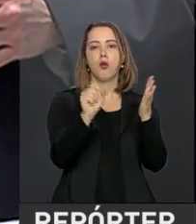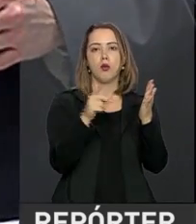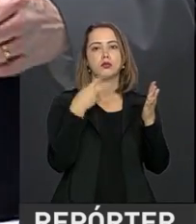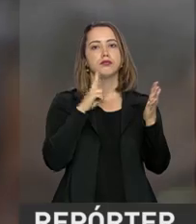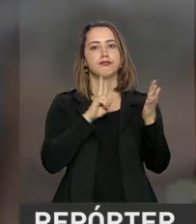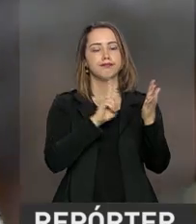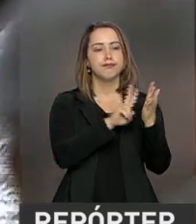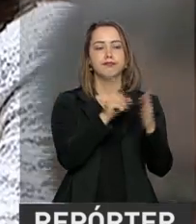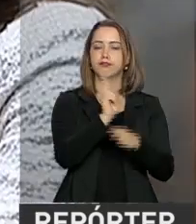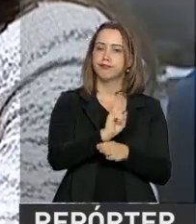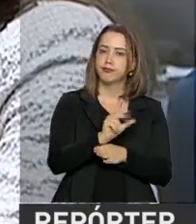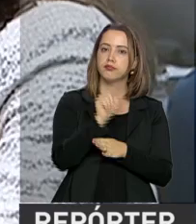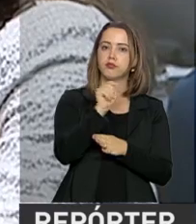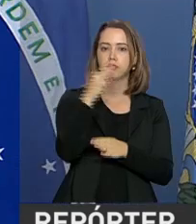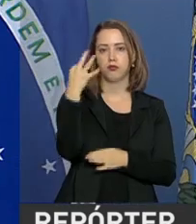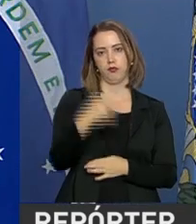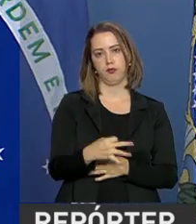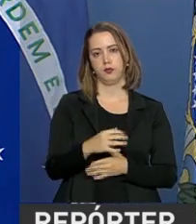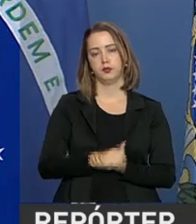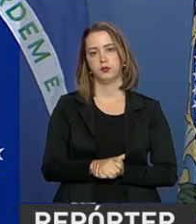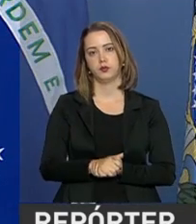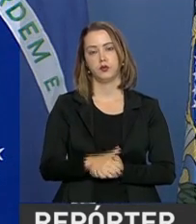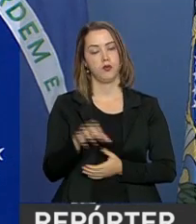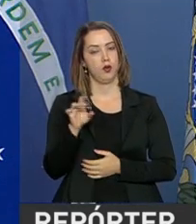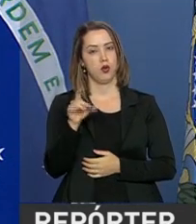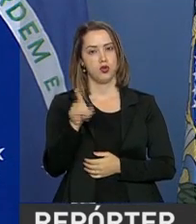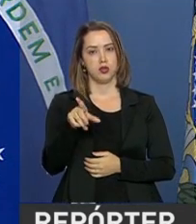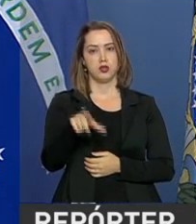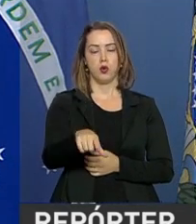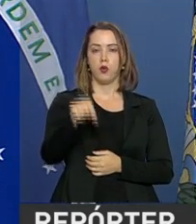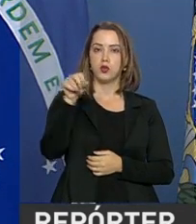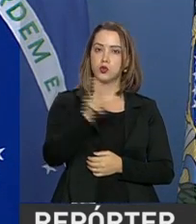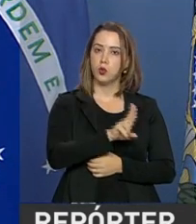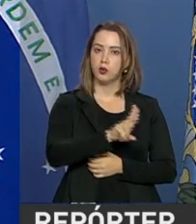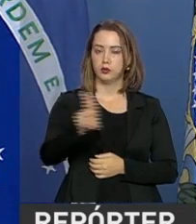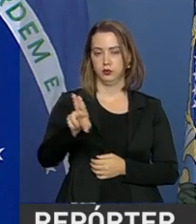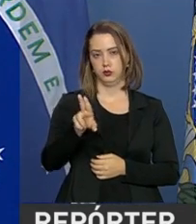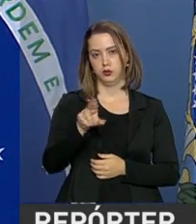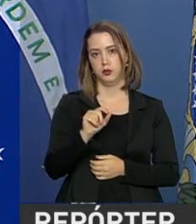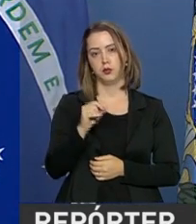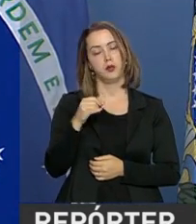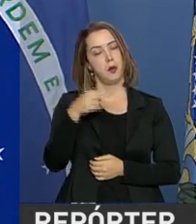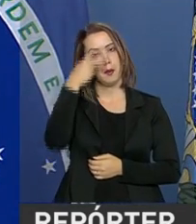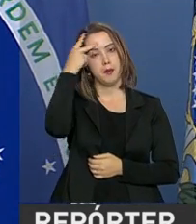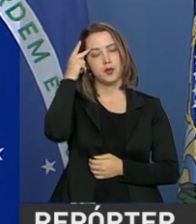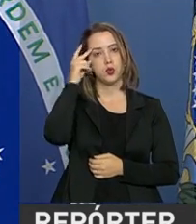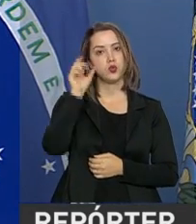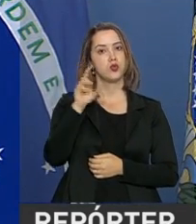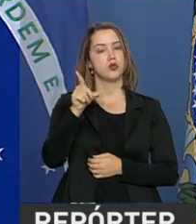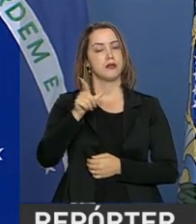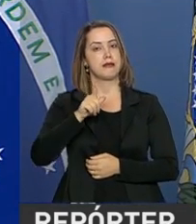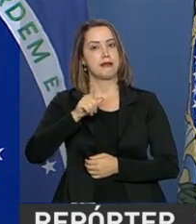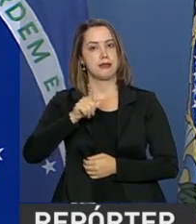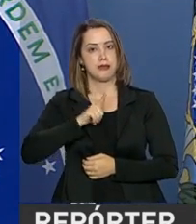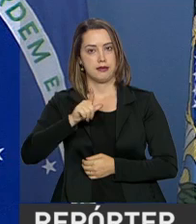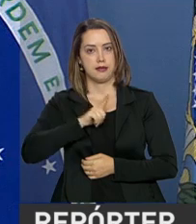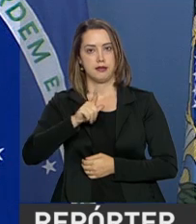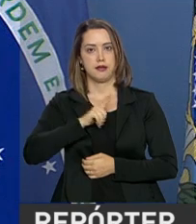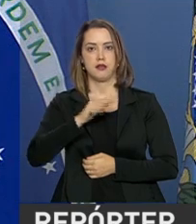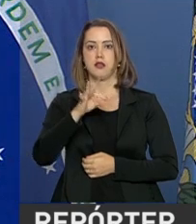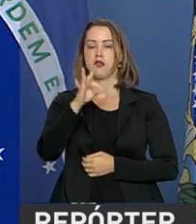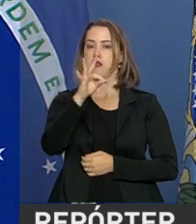consultorias Independentes só serão indicados ou nomeados pessoas com alta qualificação